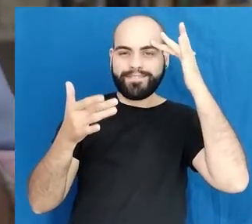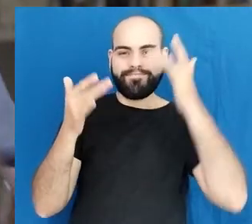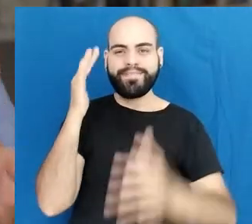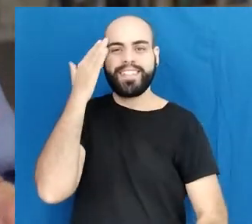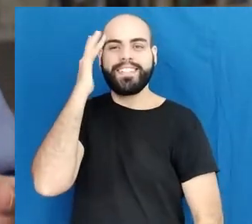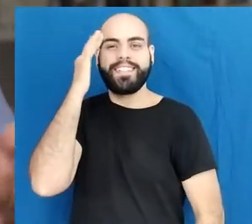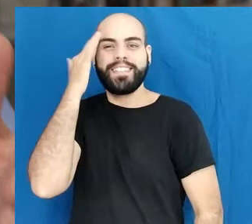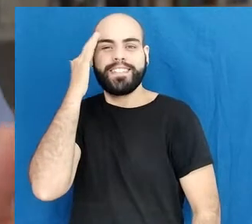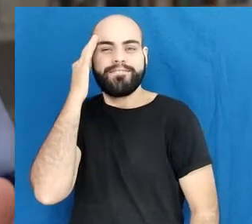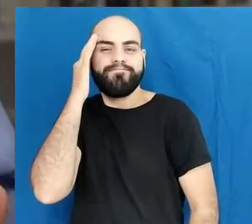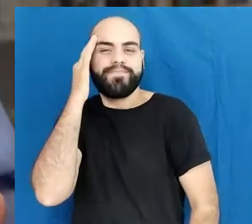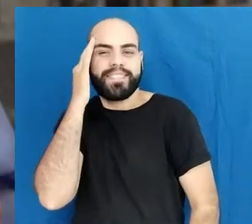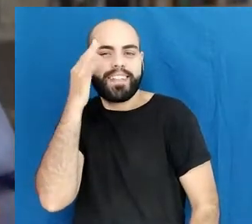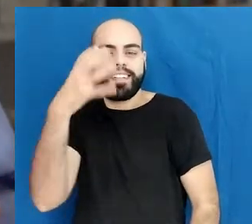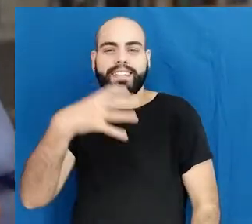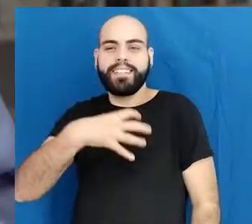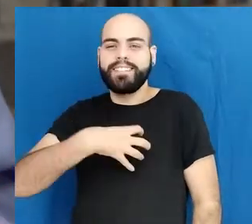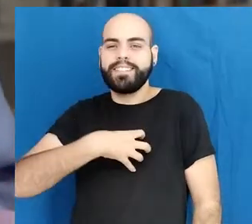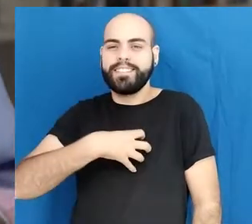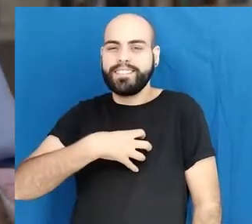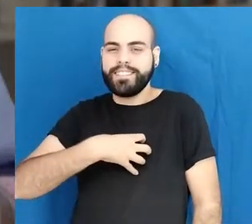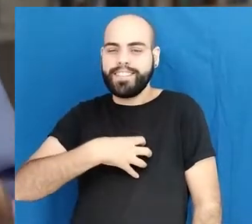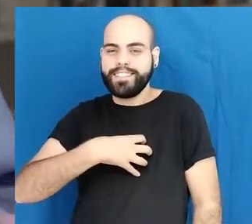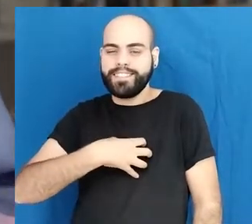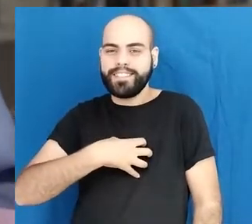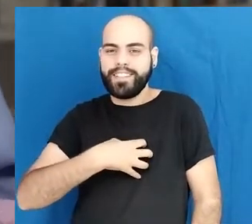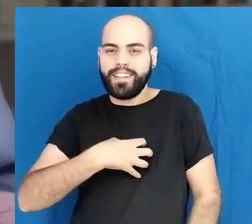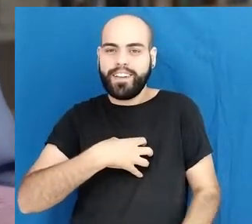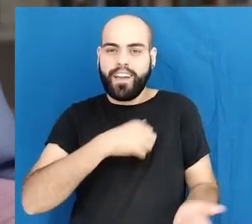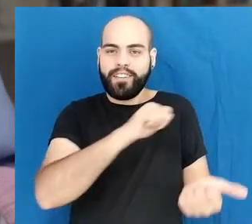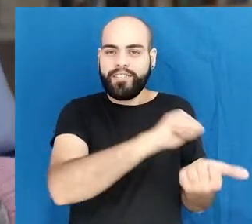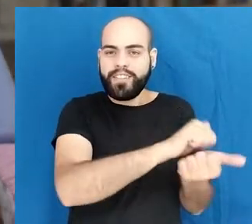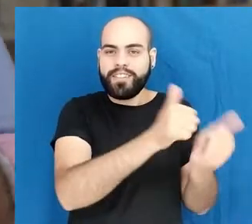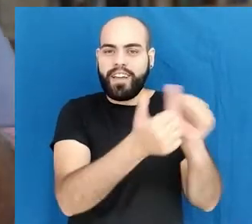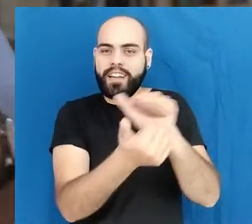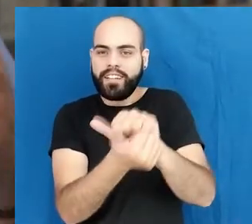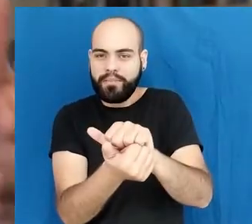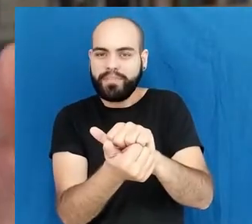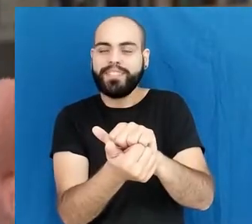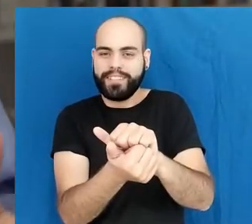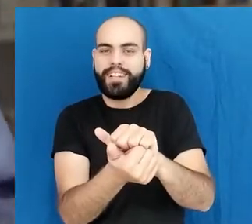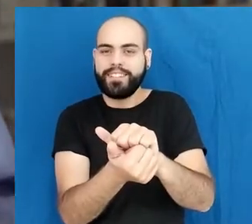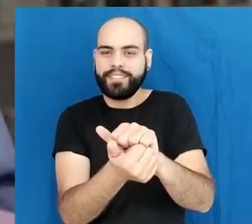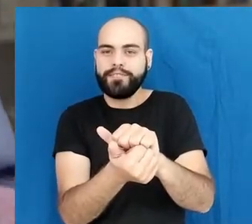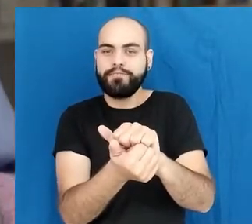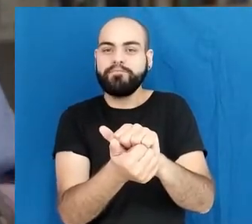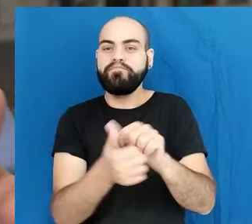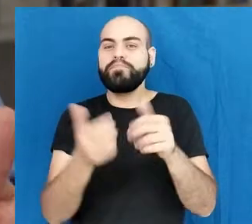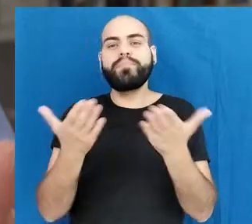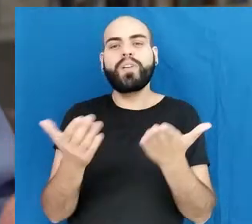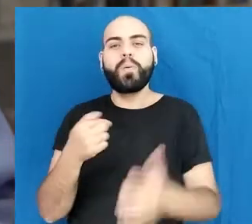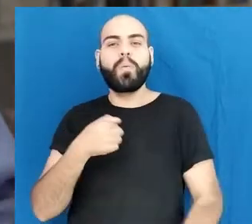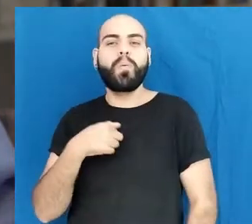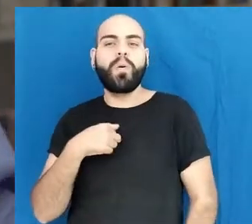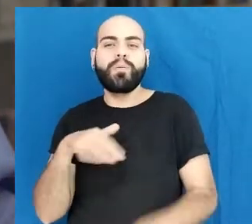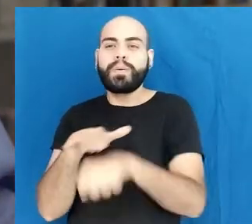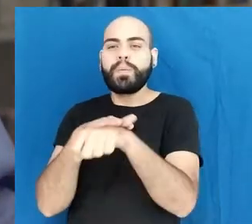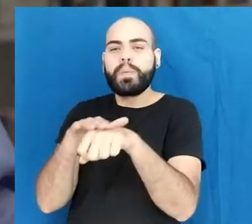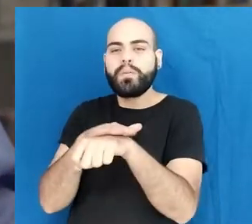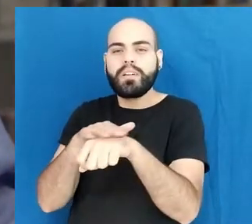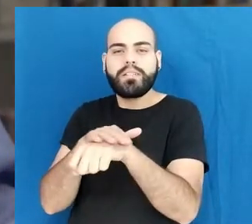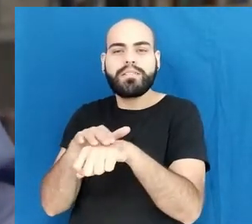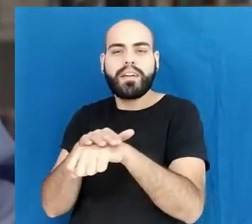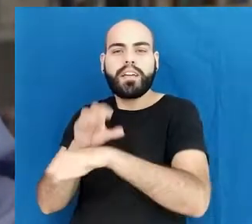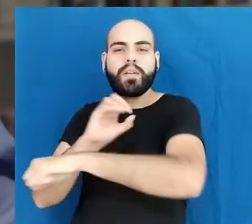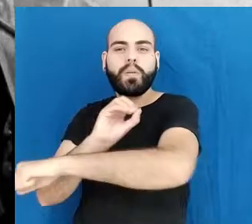o entendimento de uma ciência baseada e passada pelo crivo da academia, que